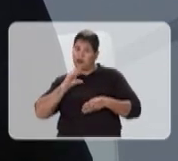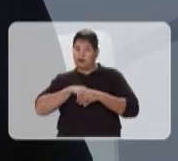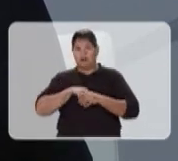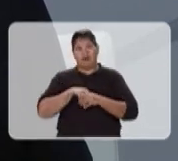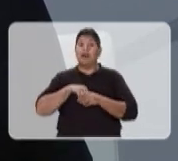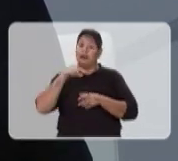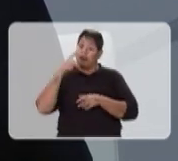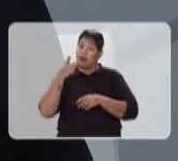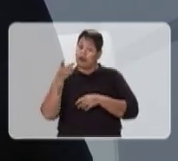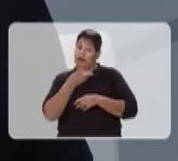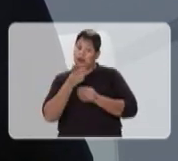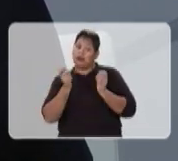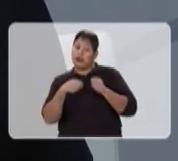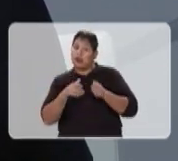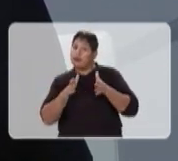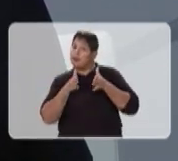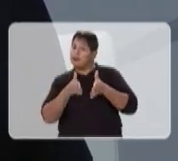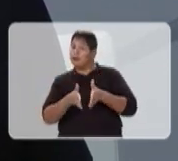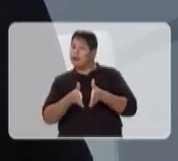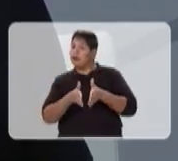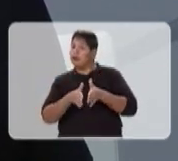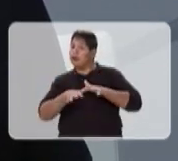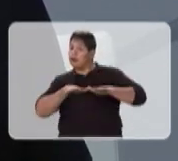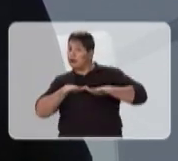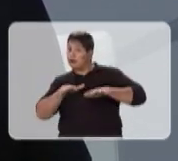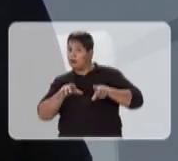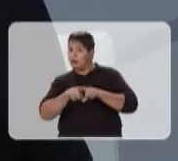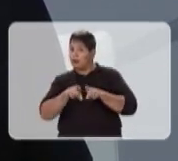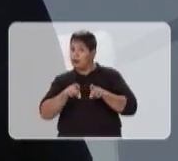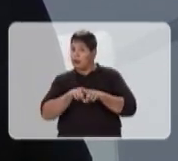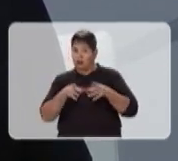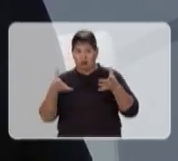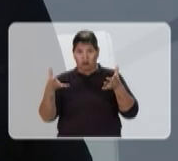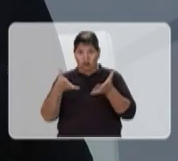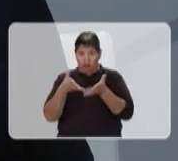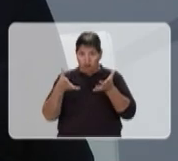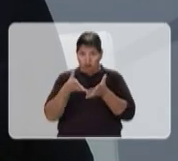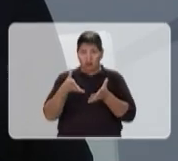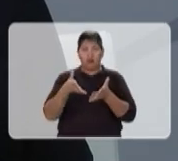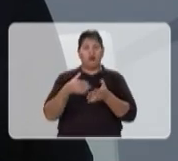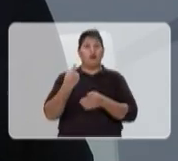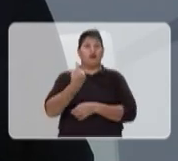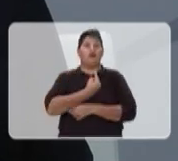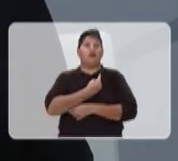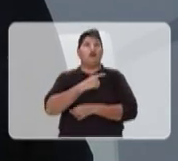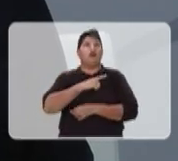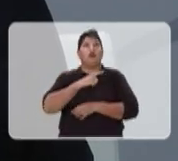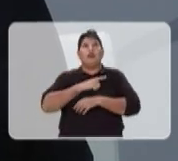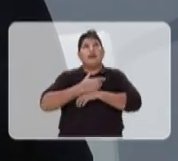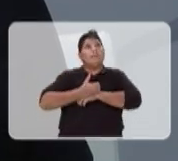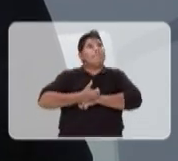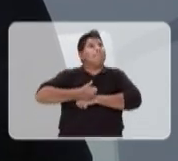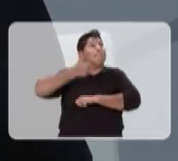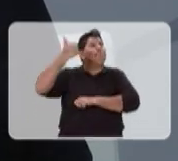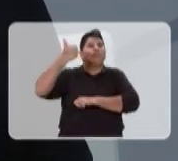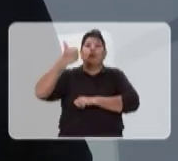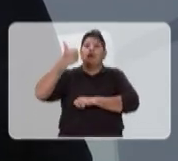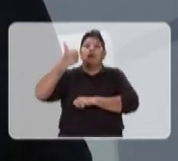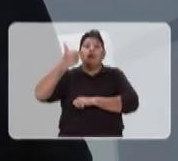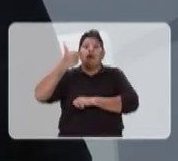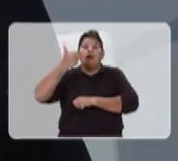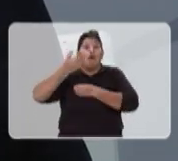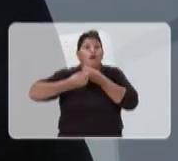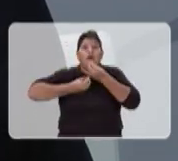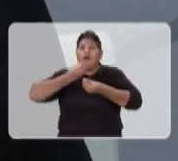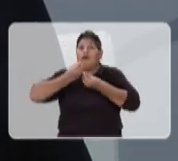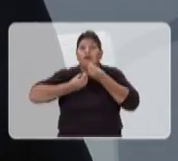melhores condições postas e estabelecidas para que as associações de direitos das